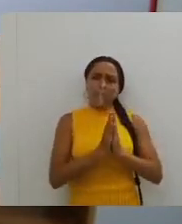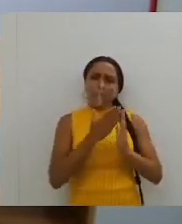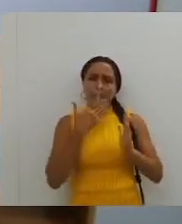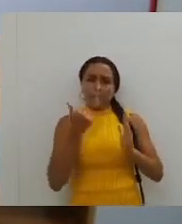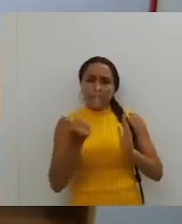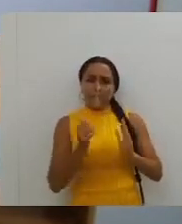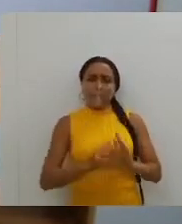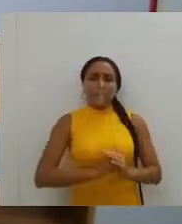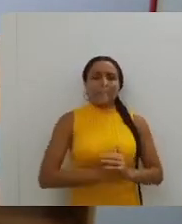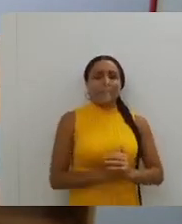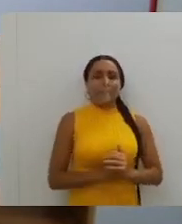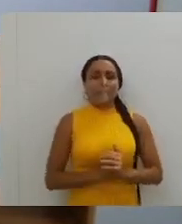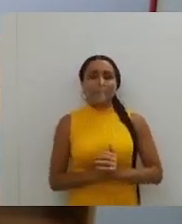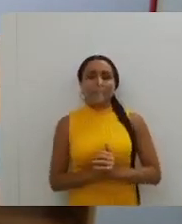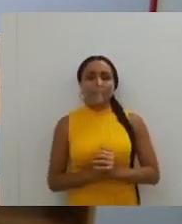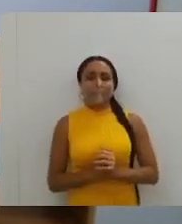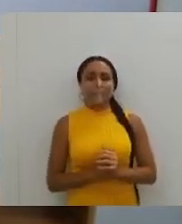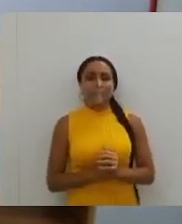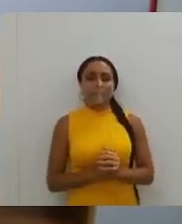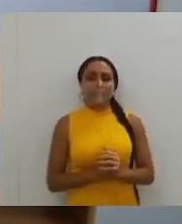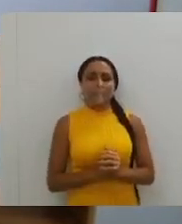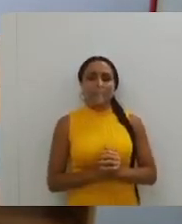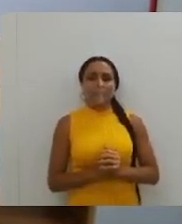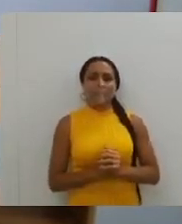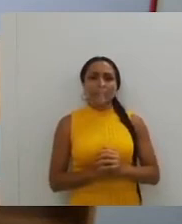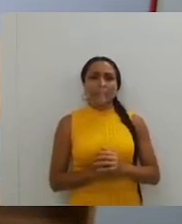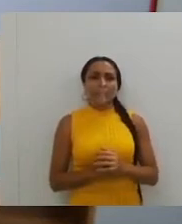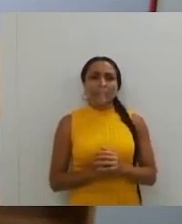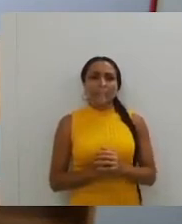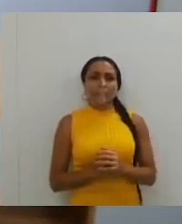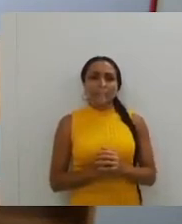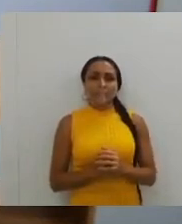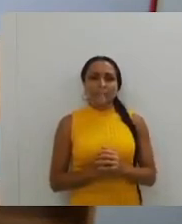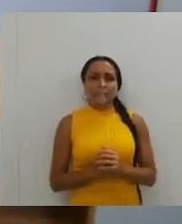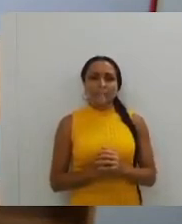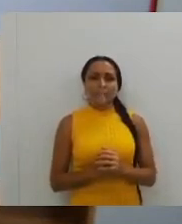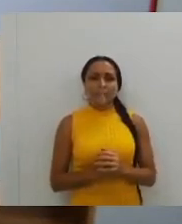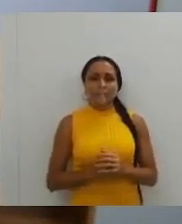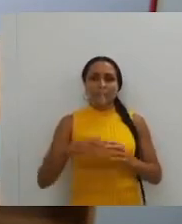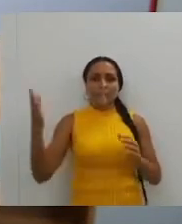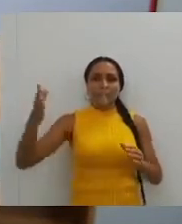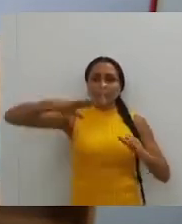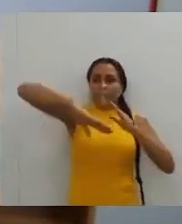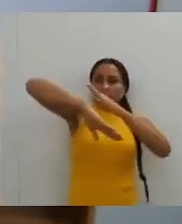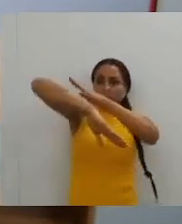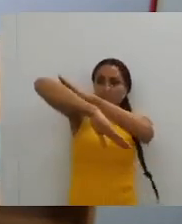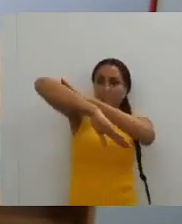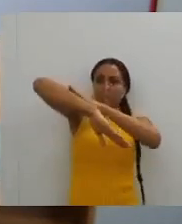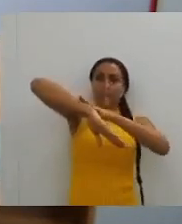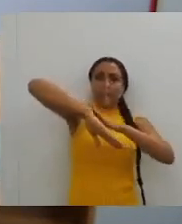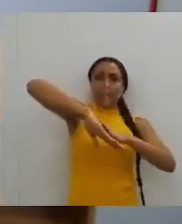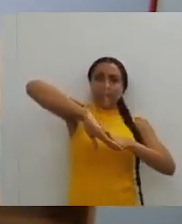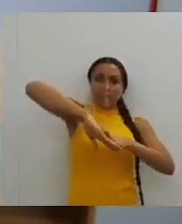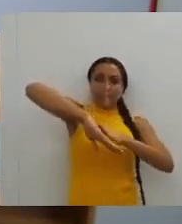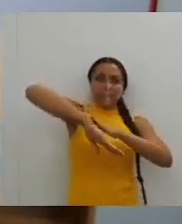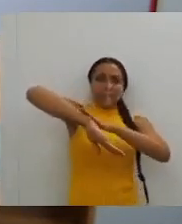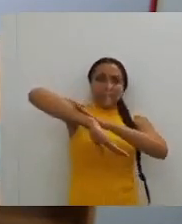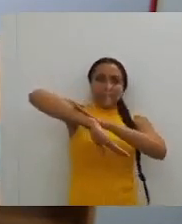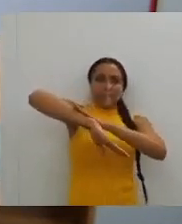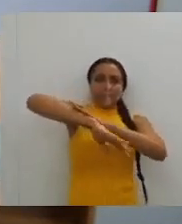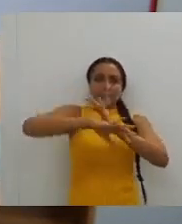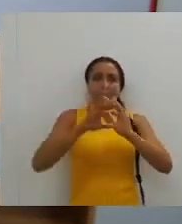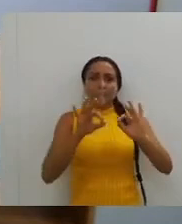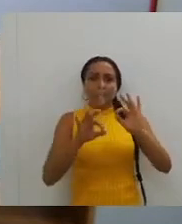lá, olha o design, plano inclinado. Uma espécie de rampa. Essa rampa está